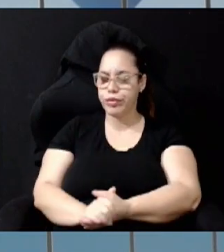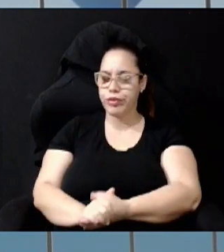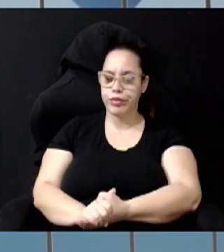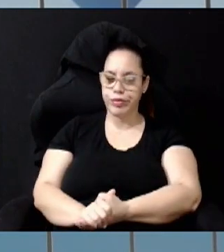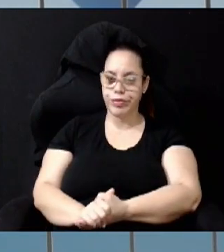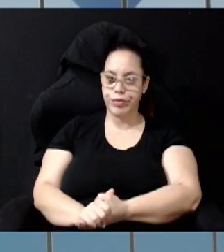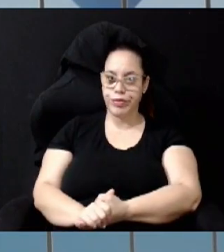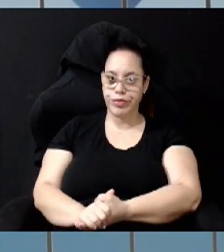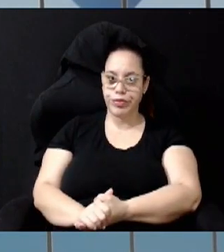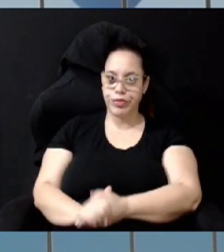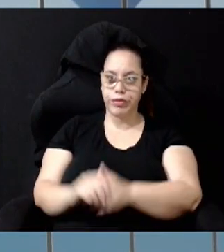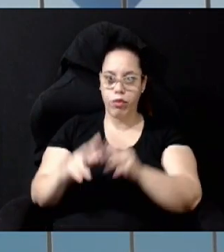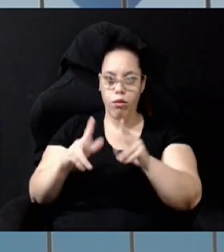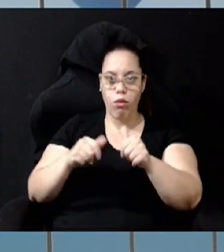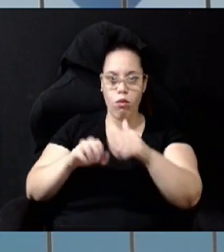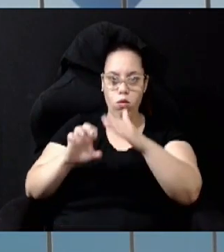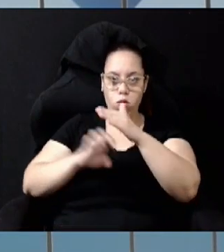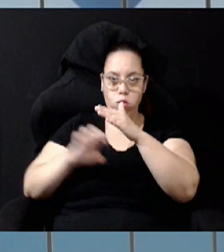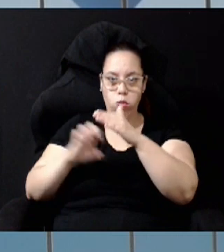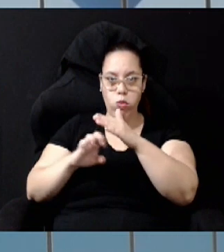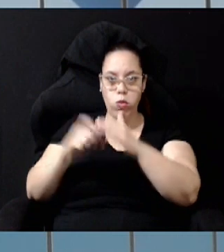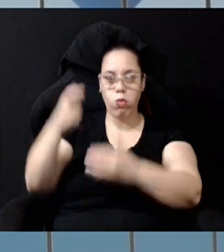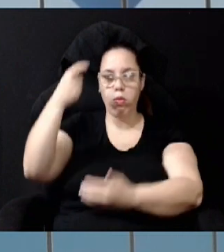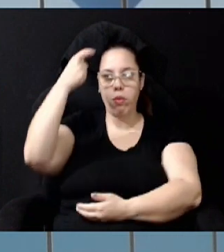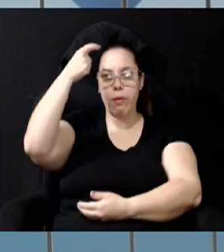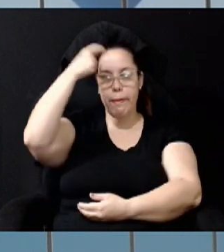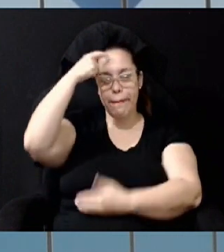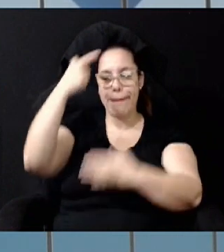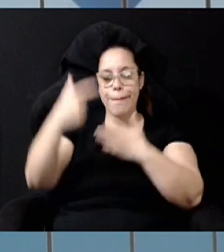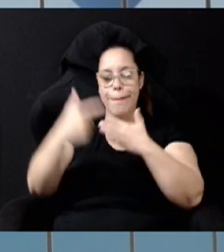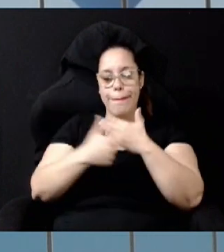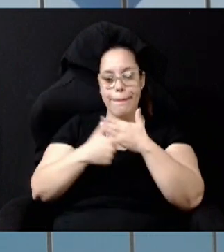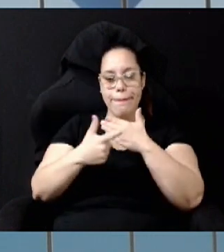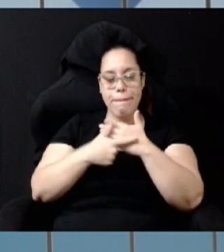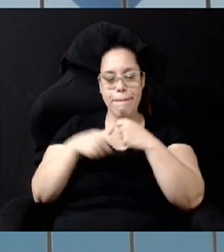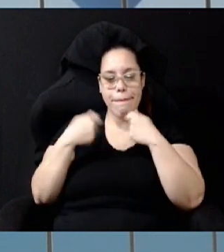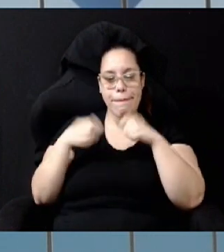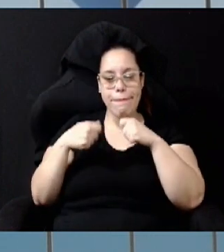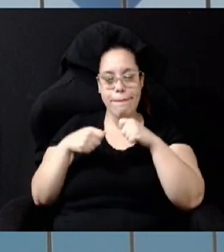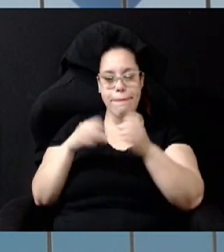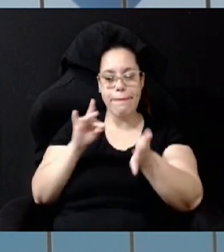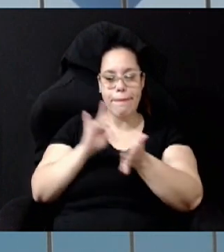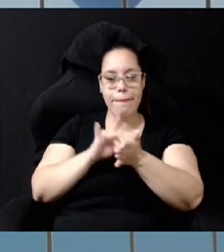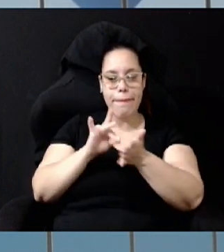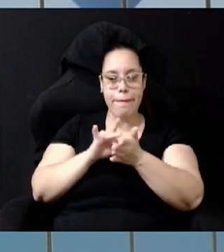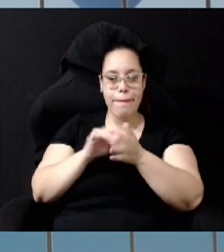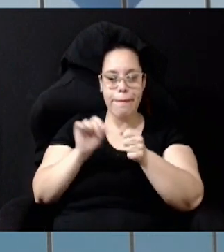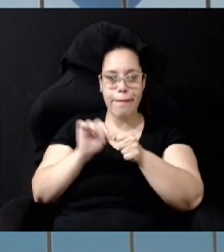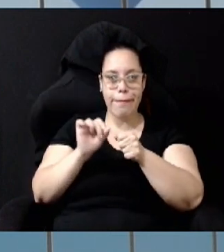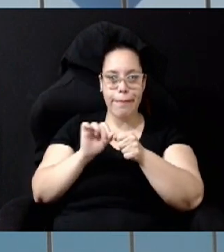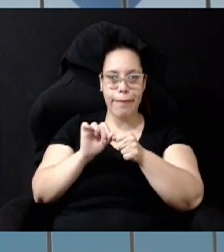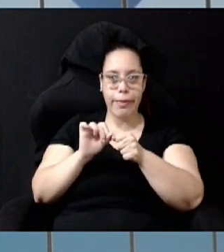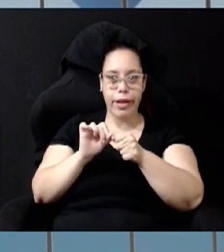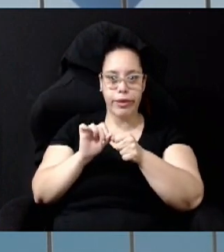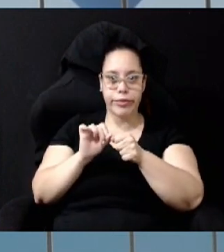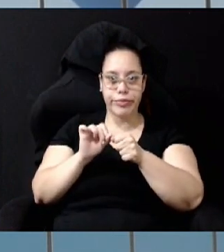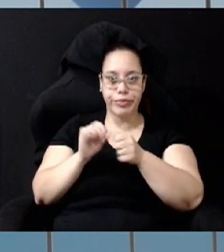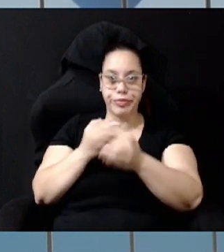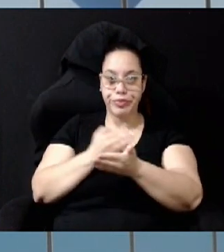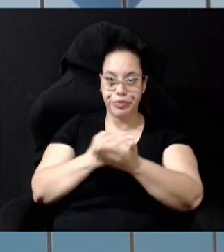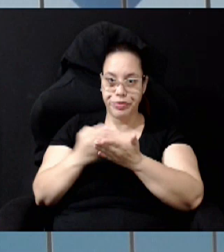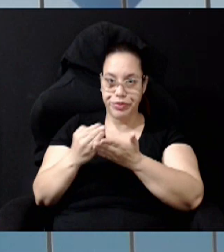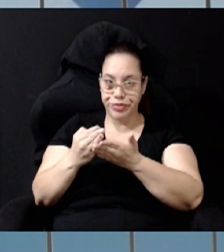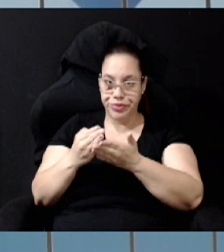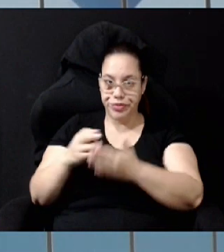das empresas já está bem consciente do papel que precisa fazer. A conta que todo mundo faz, eu acho que tanto a iniciativa privada quanto a